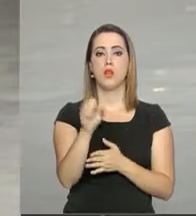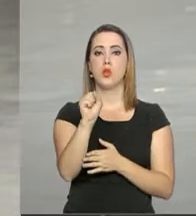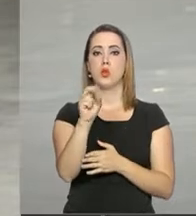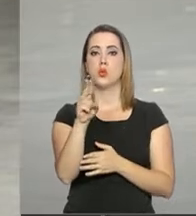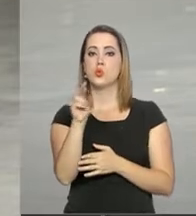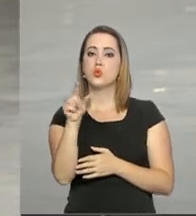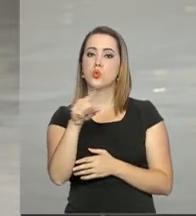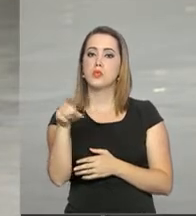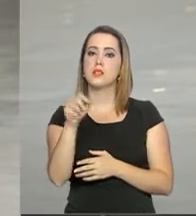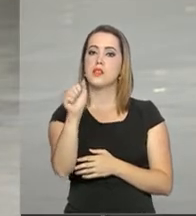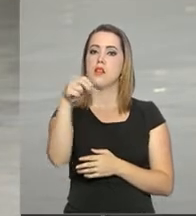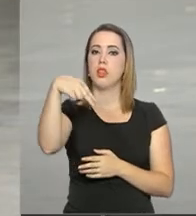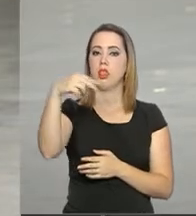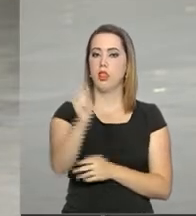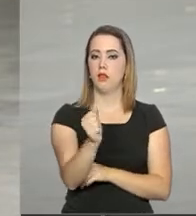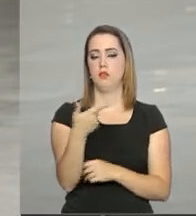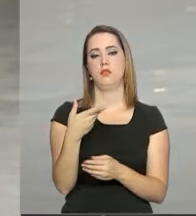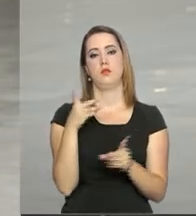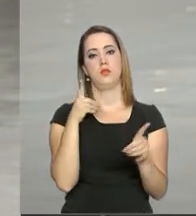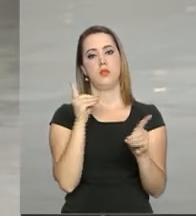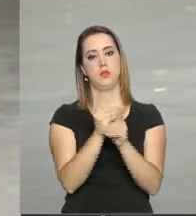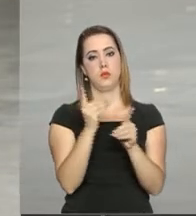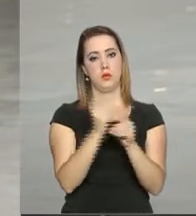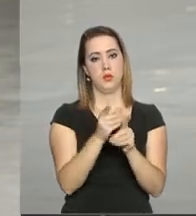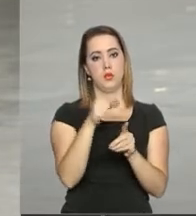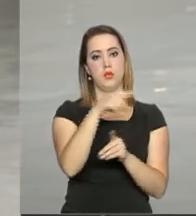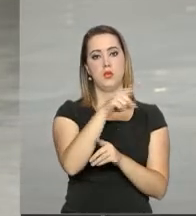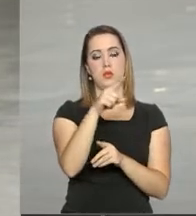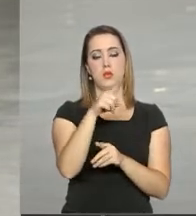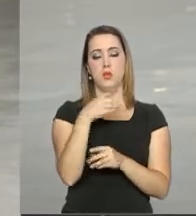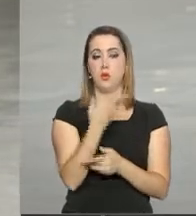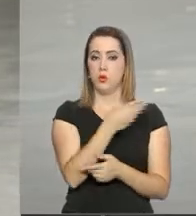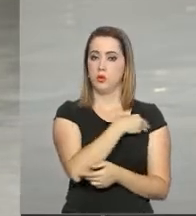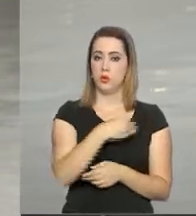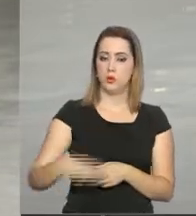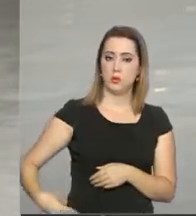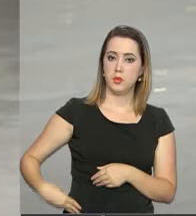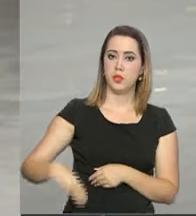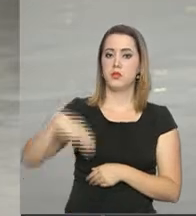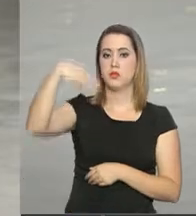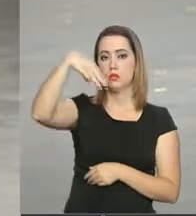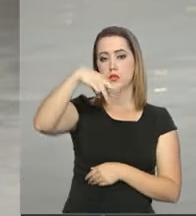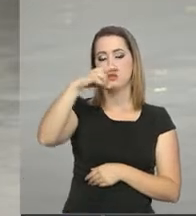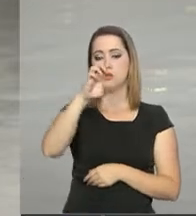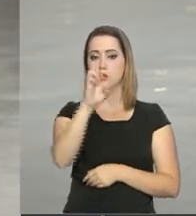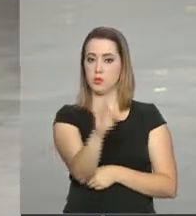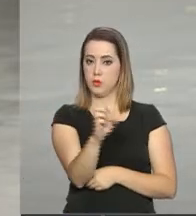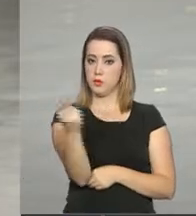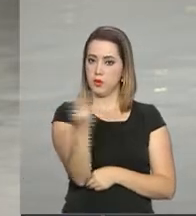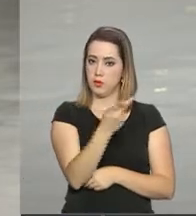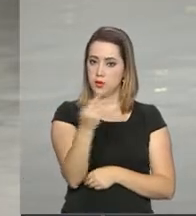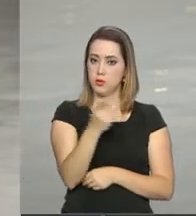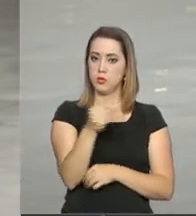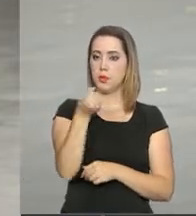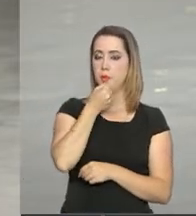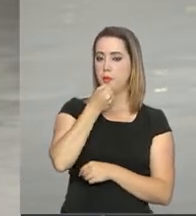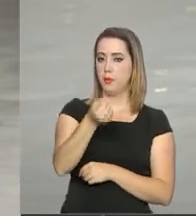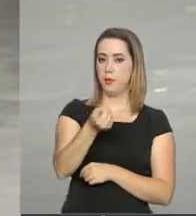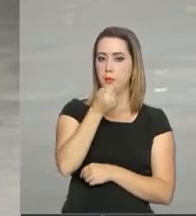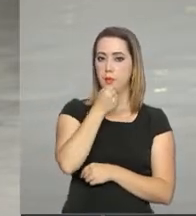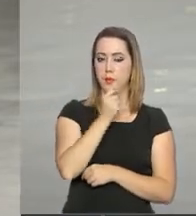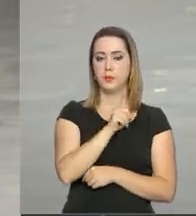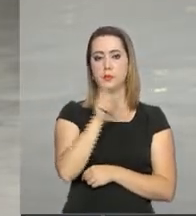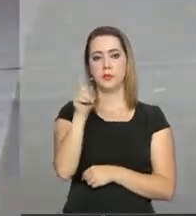Malcorra vai se encontrar com o ministro das Relações Exteriores do Brasil, José Serra, e eles farão uma declaração à imprensa lá no Palácio do